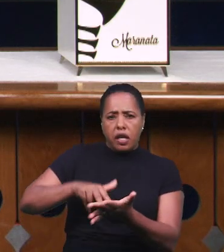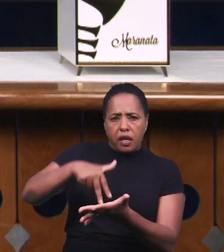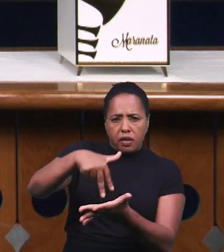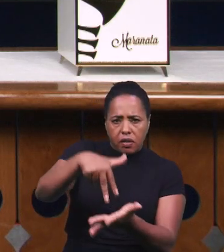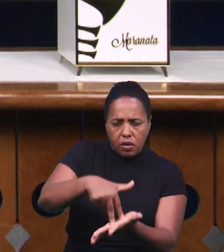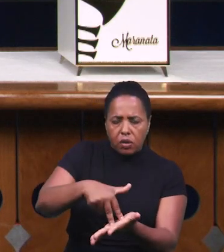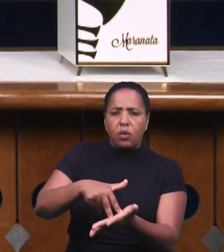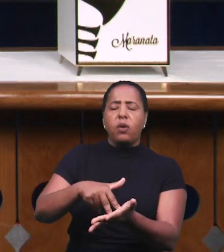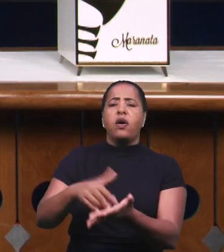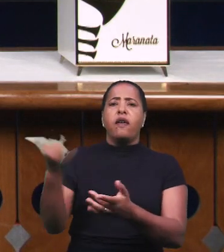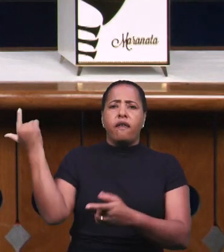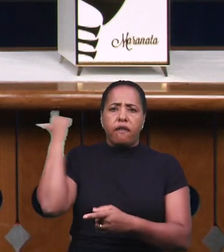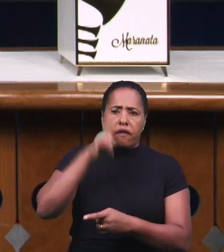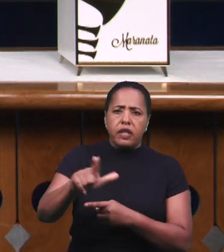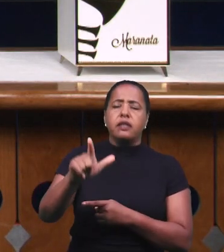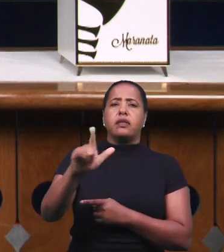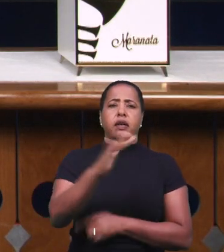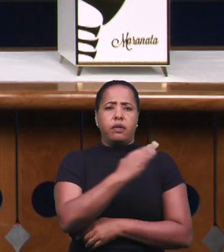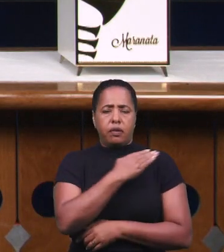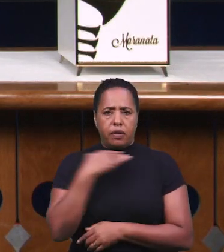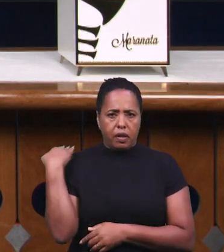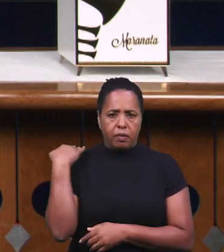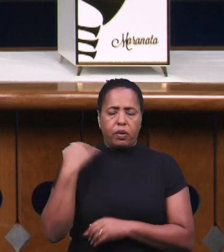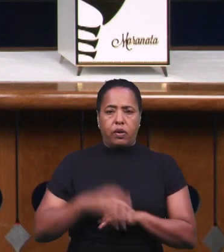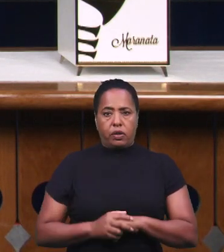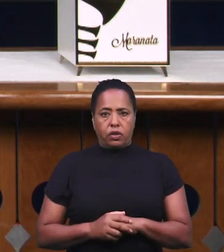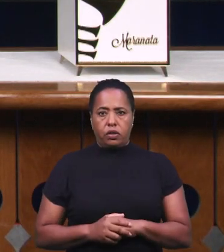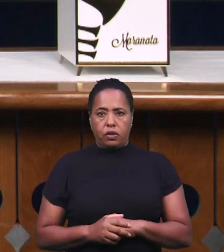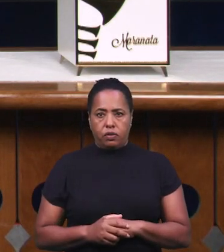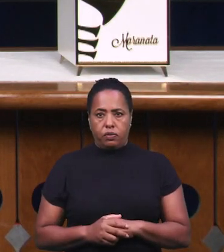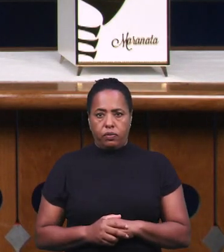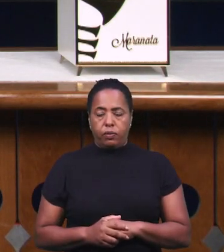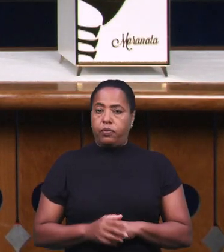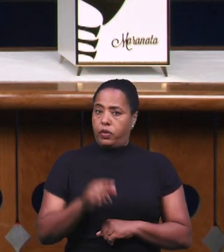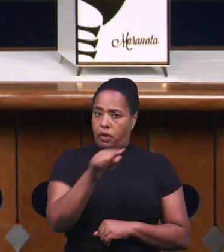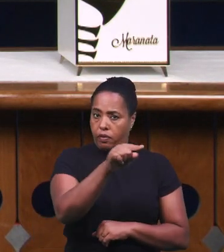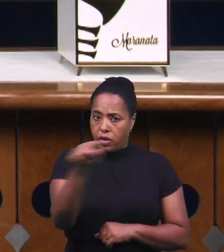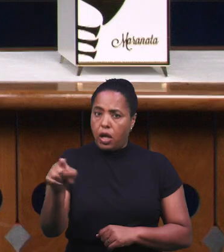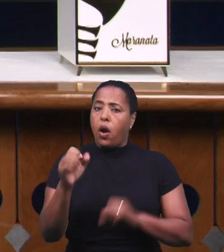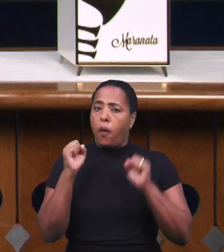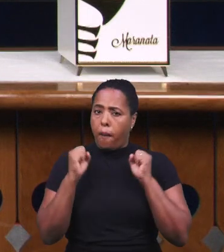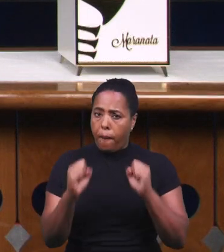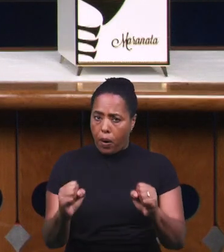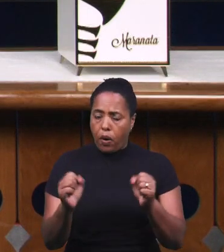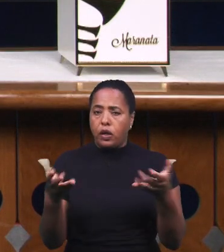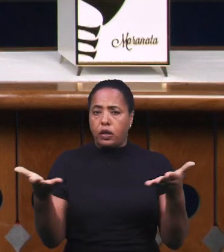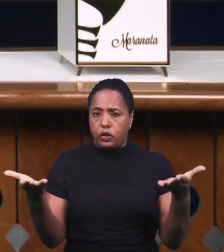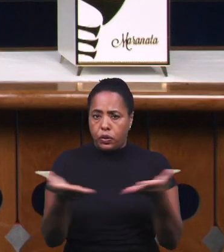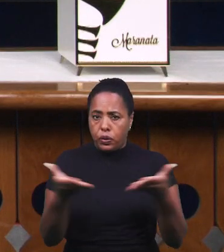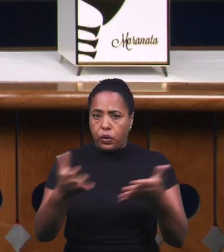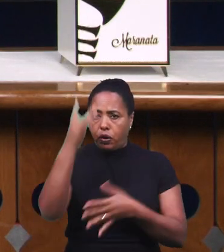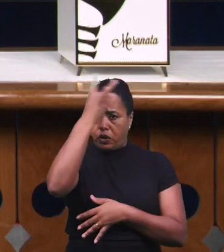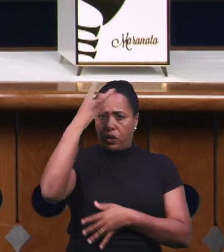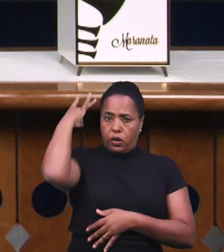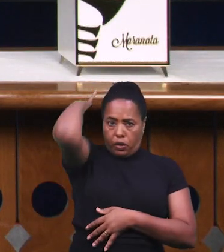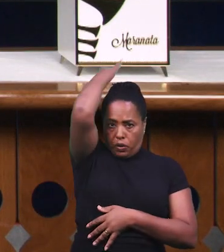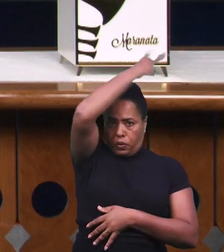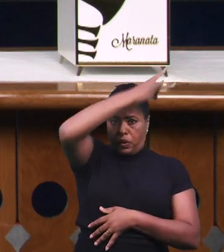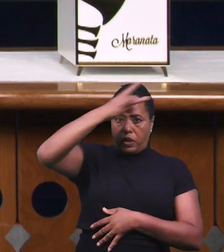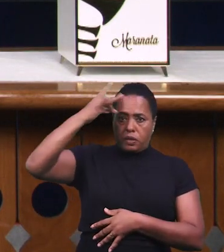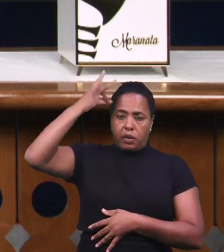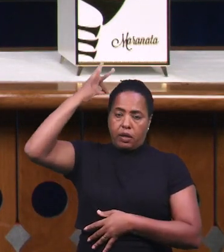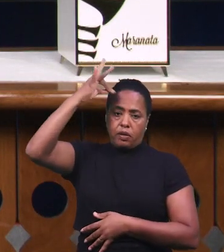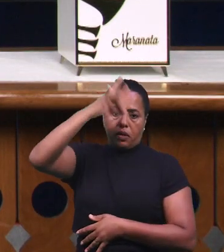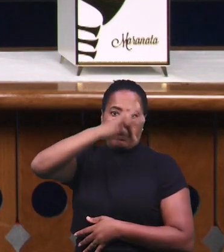venceu a morte. E o senhor e a senhora podem receber hoje o Espírito Santo de Deus no seu